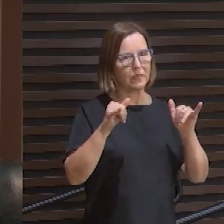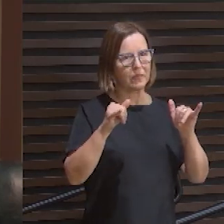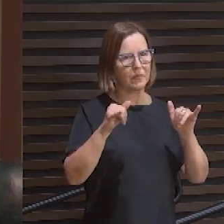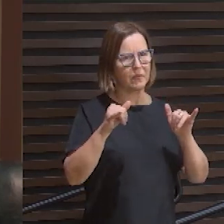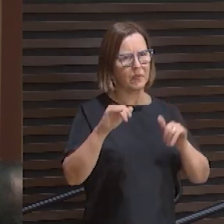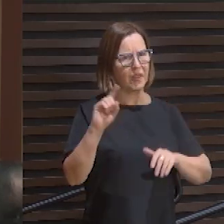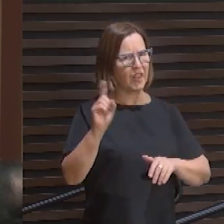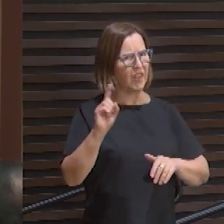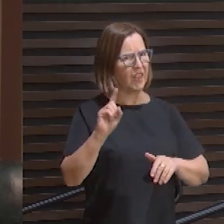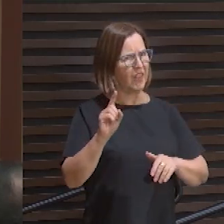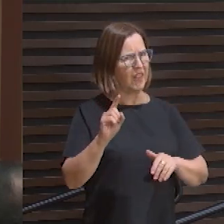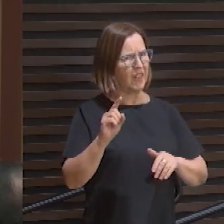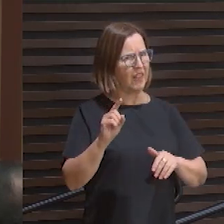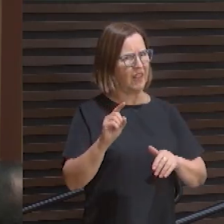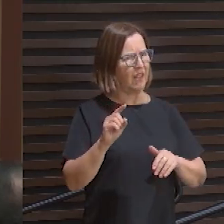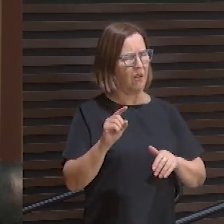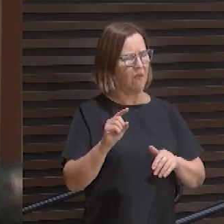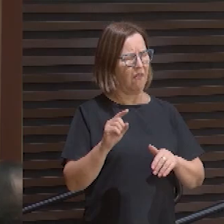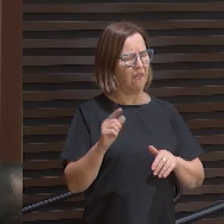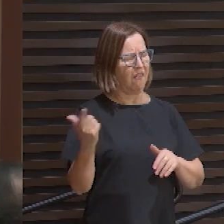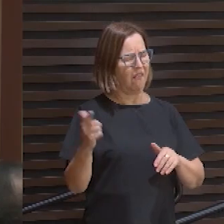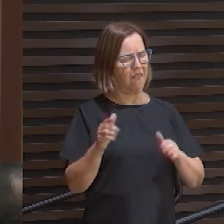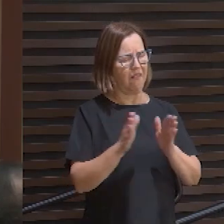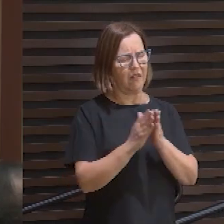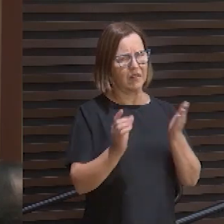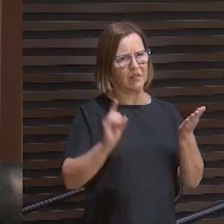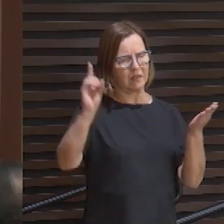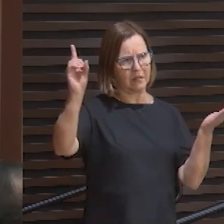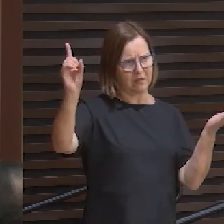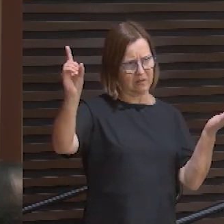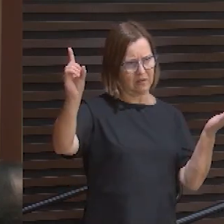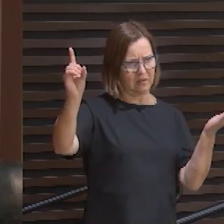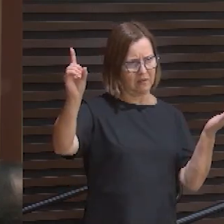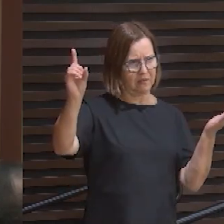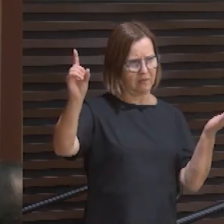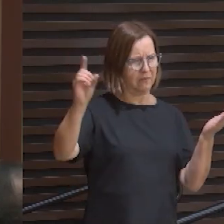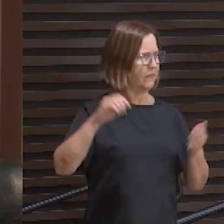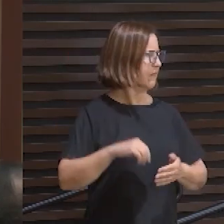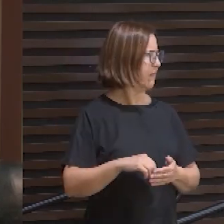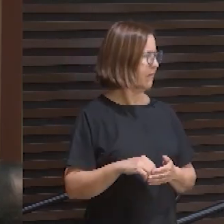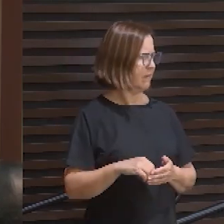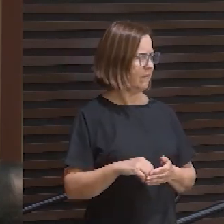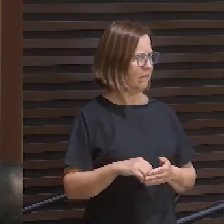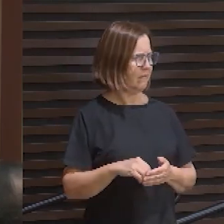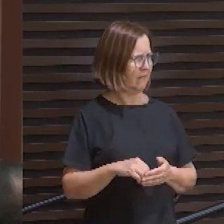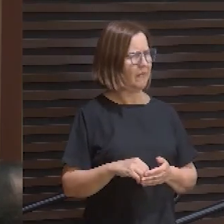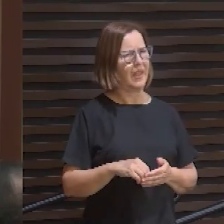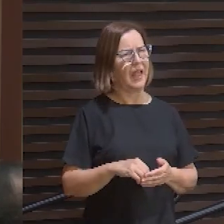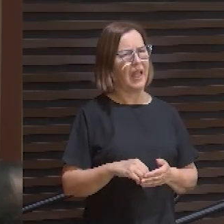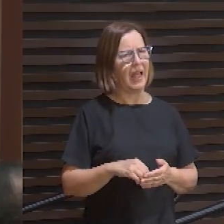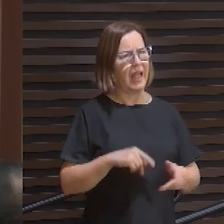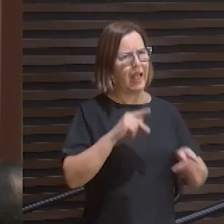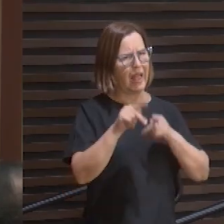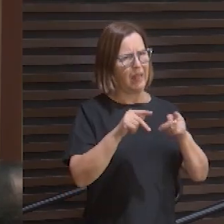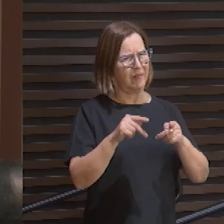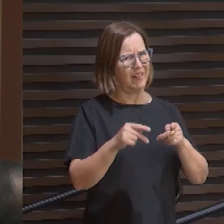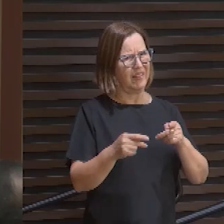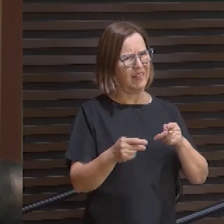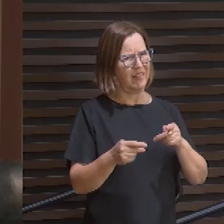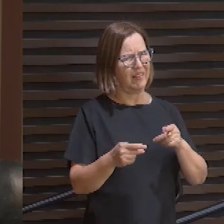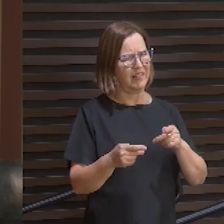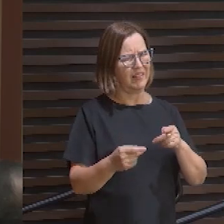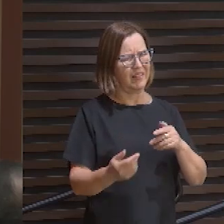bíblica. Eles passam por aqui. Depois eles vão...